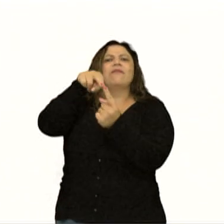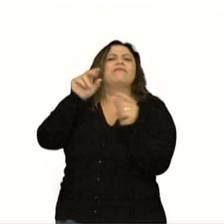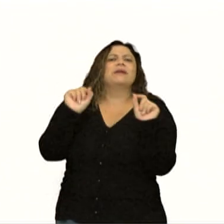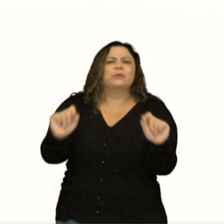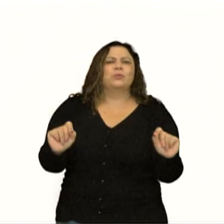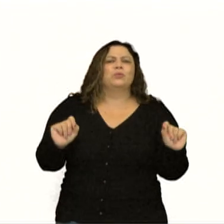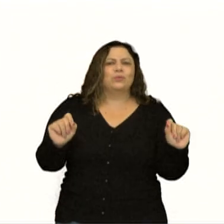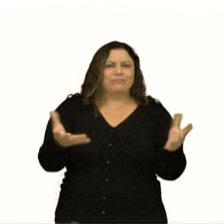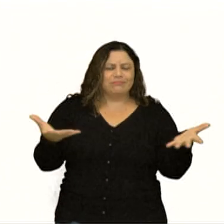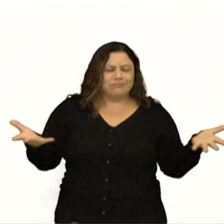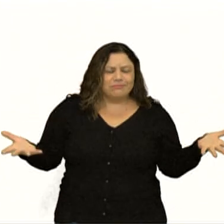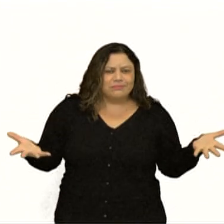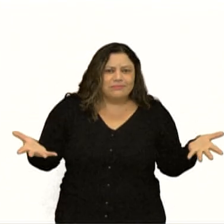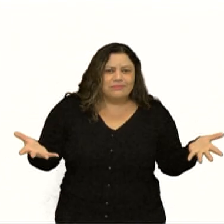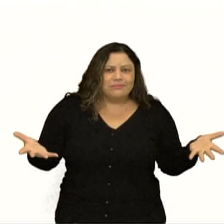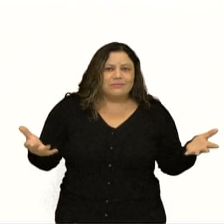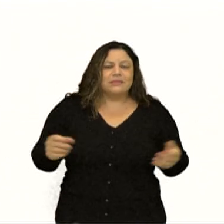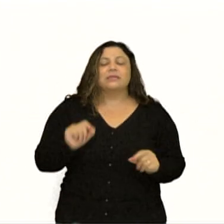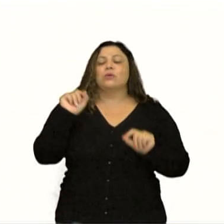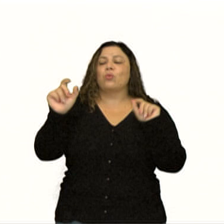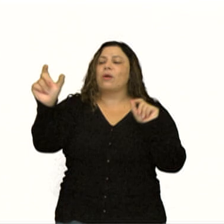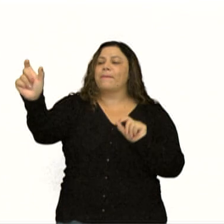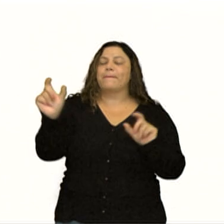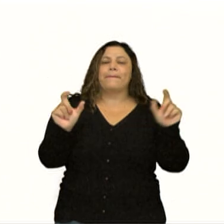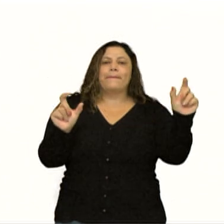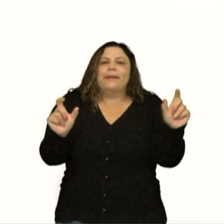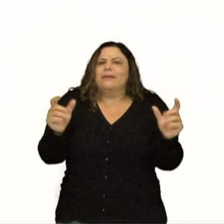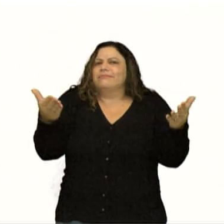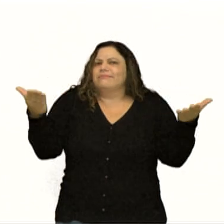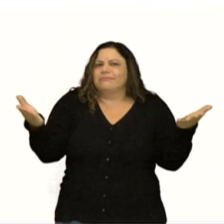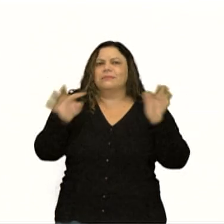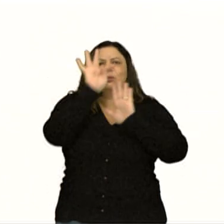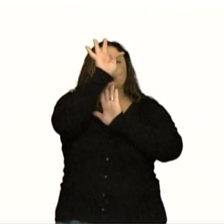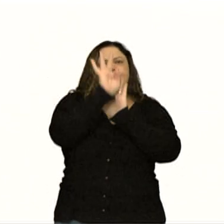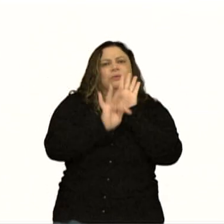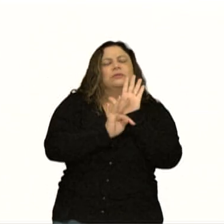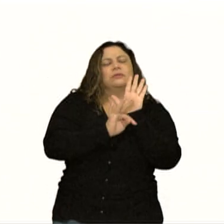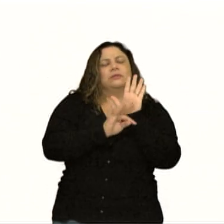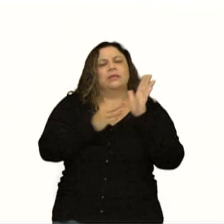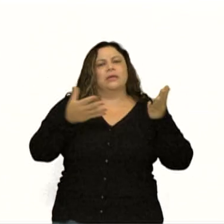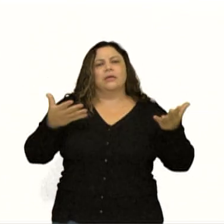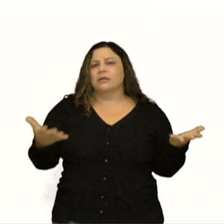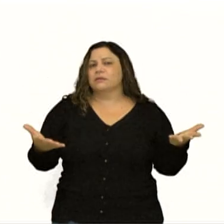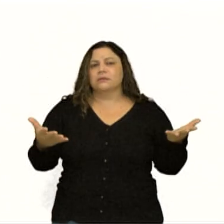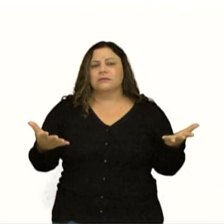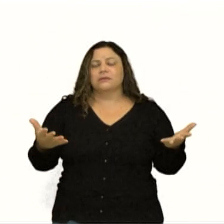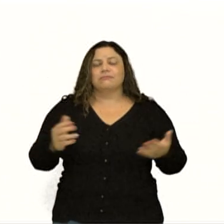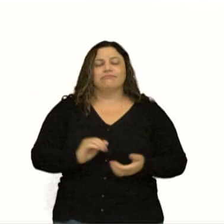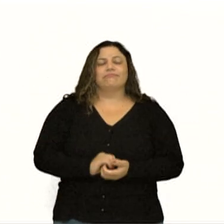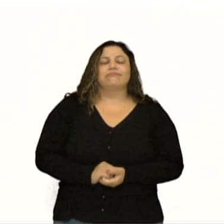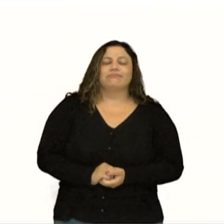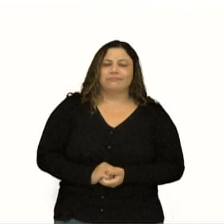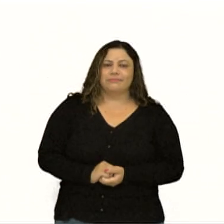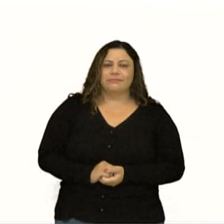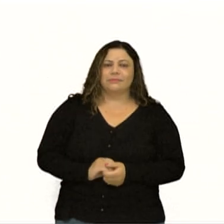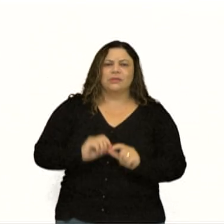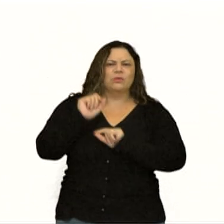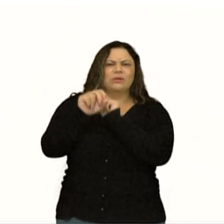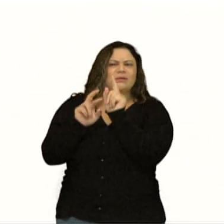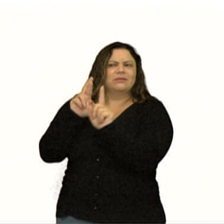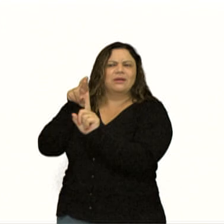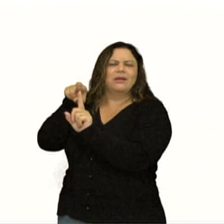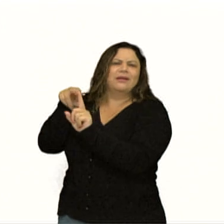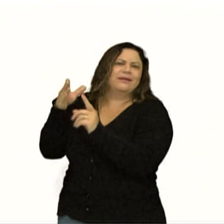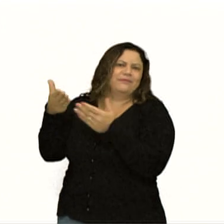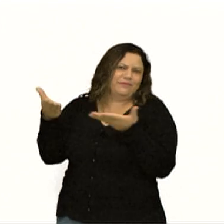se referindo? A qual palavra? A qual texto? A qual parte que ele está fazendo referência?